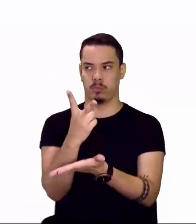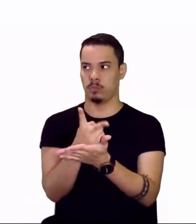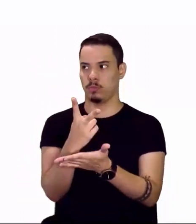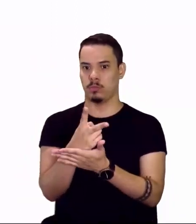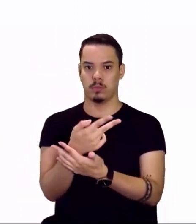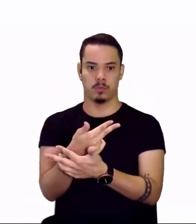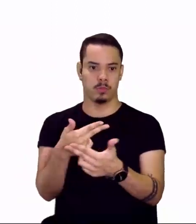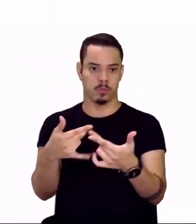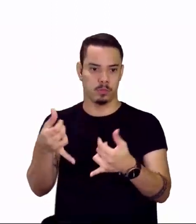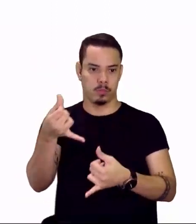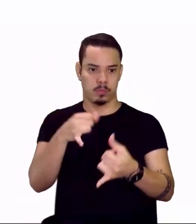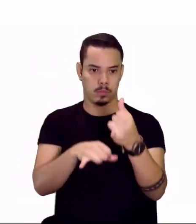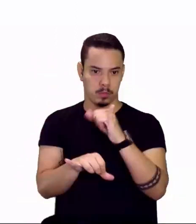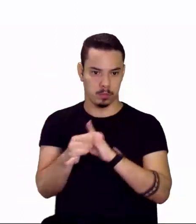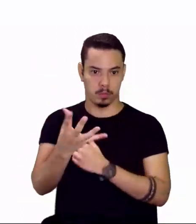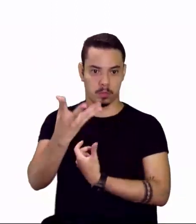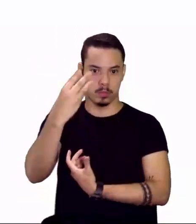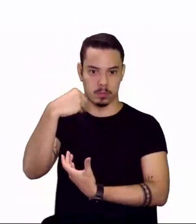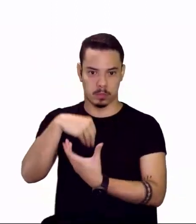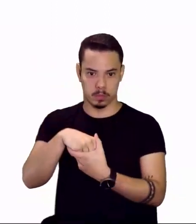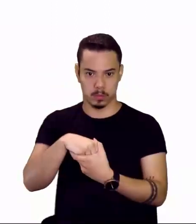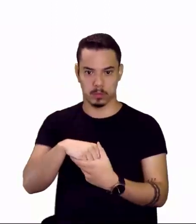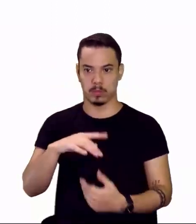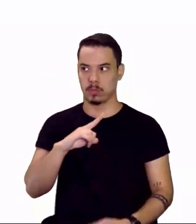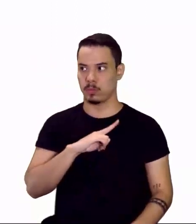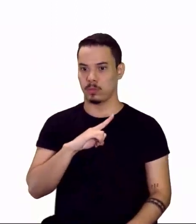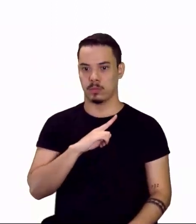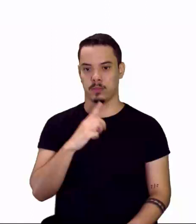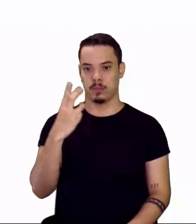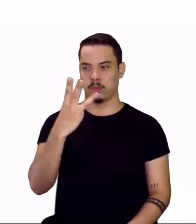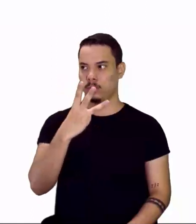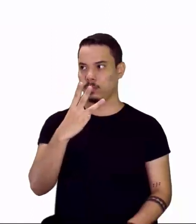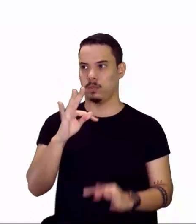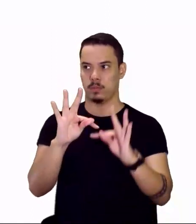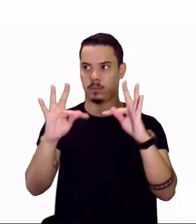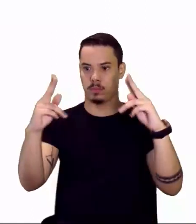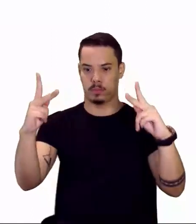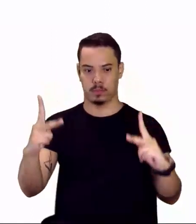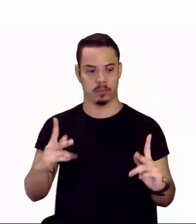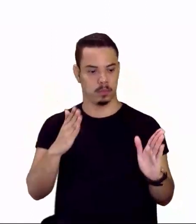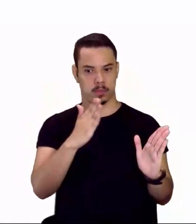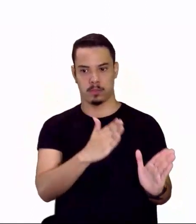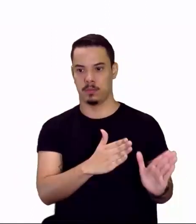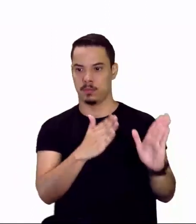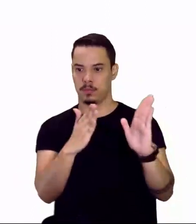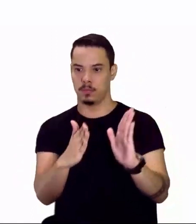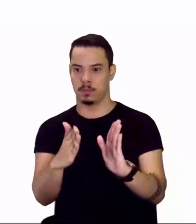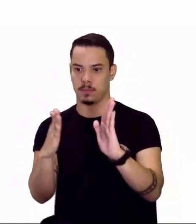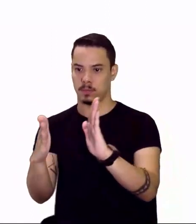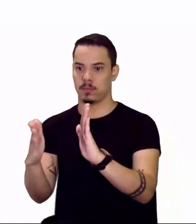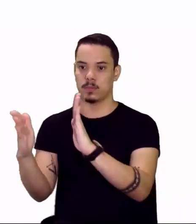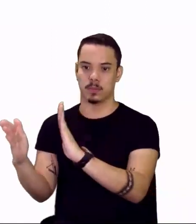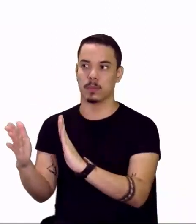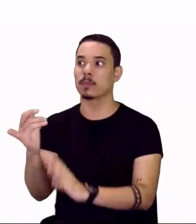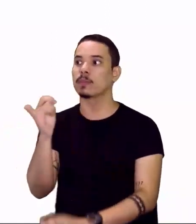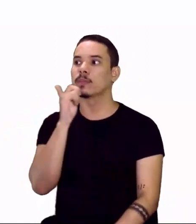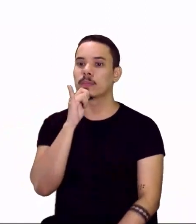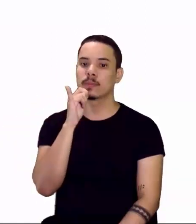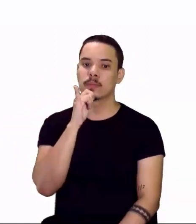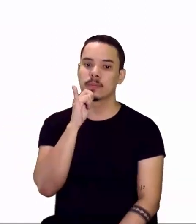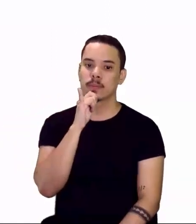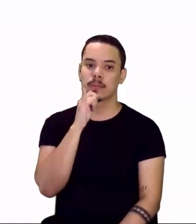elementos químicos que estão situados a partir do terceiro período da tabela periódica, como, por exemplo, o